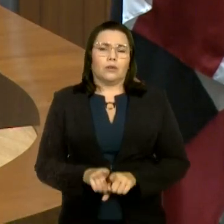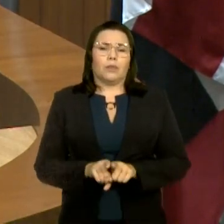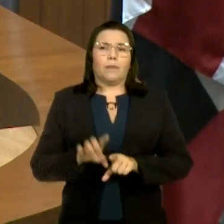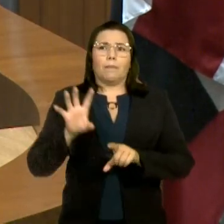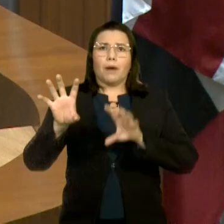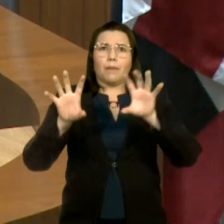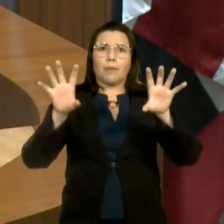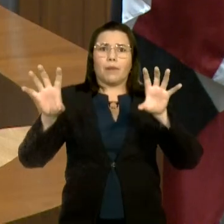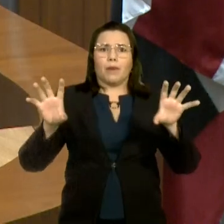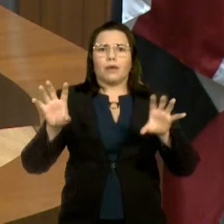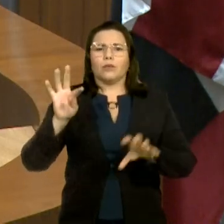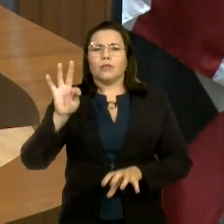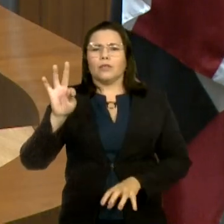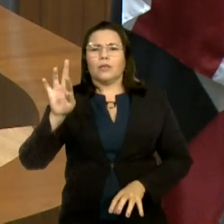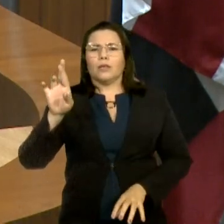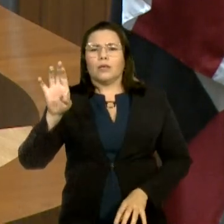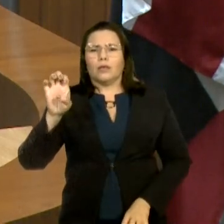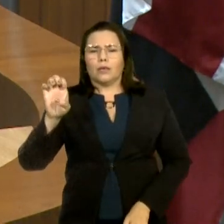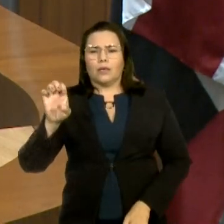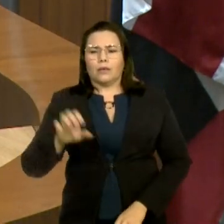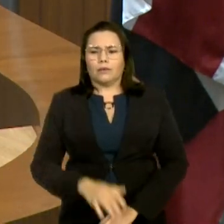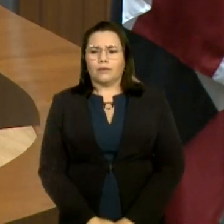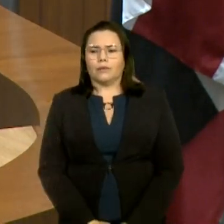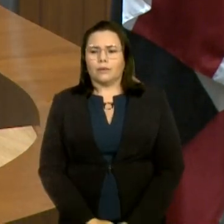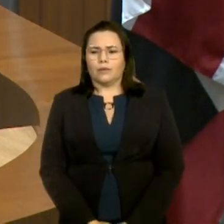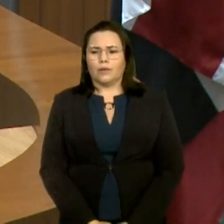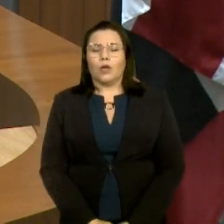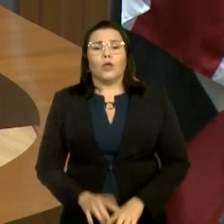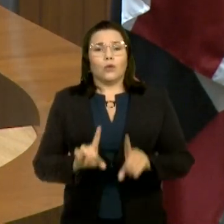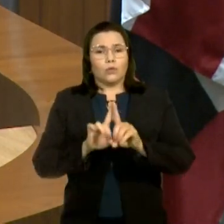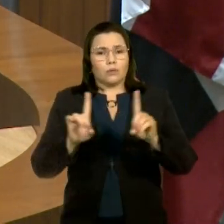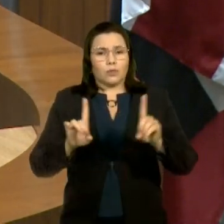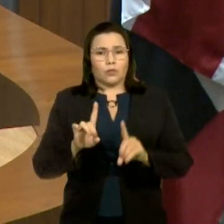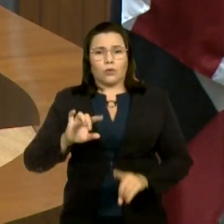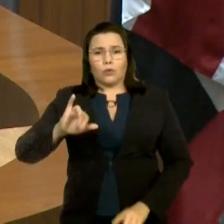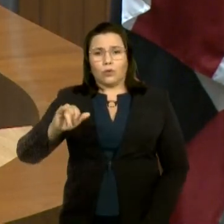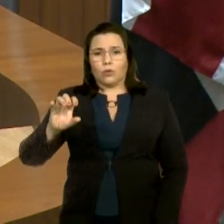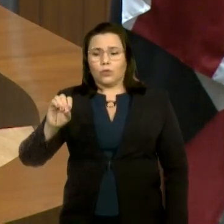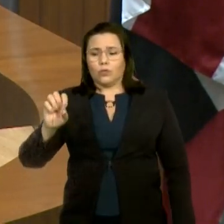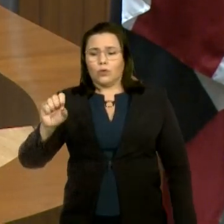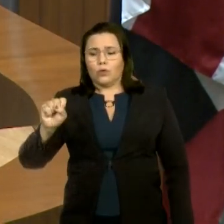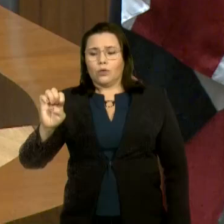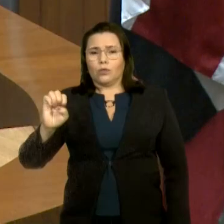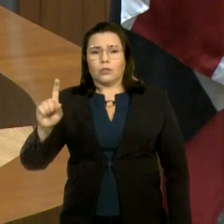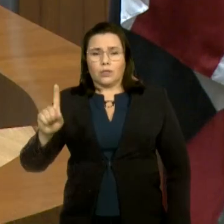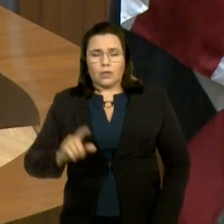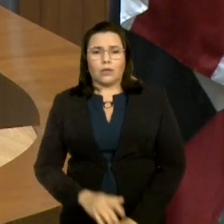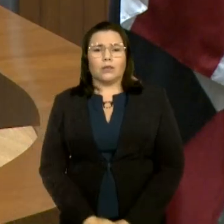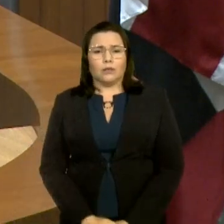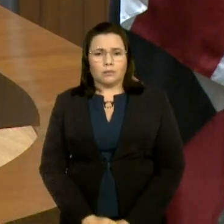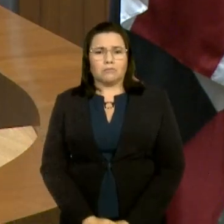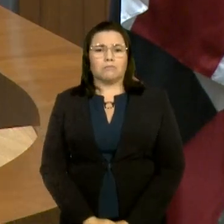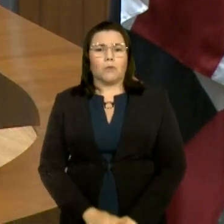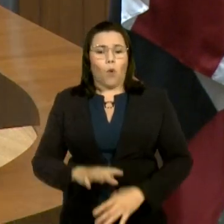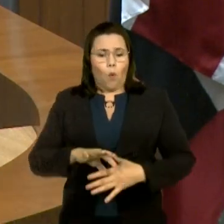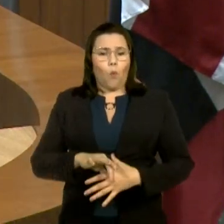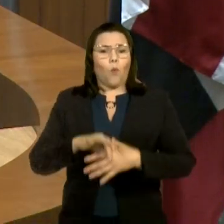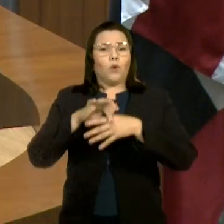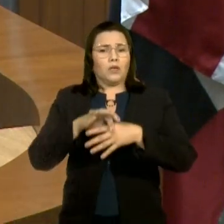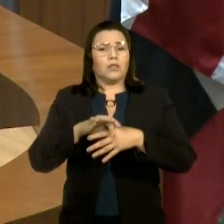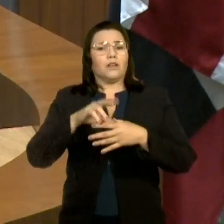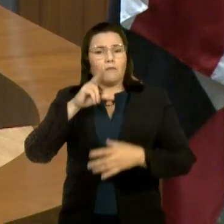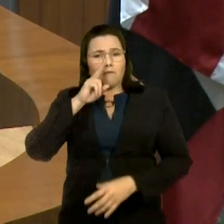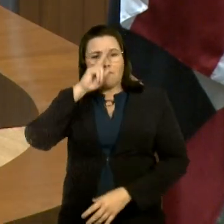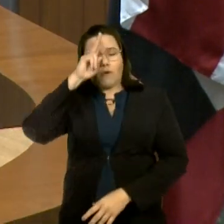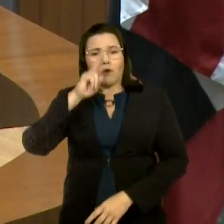reconhecimento através do presidente Desembargador José Gonçalo que com o seu equilíbrio soube liderar a justiça eleitoral e fazer com que o